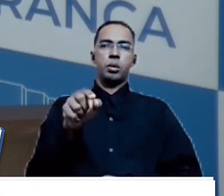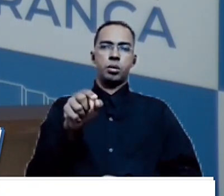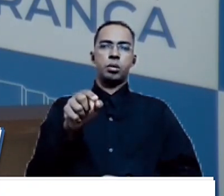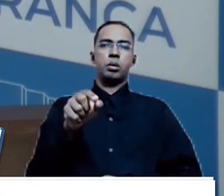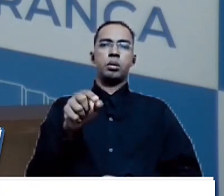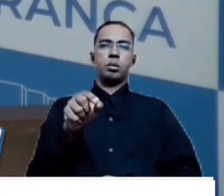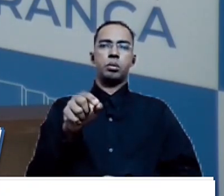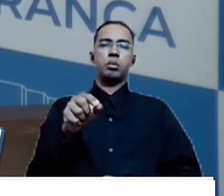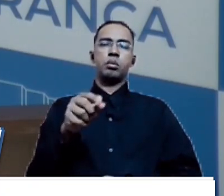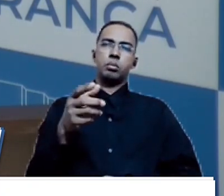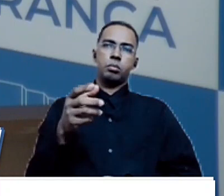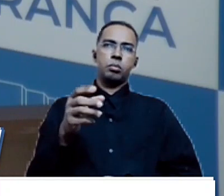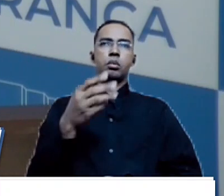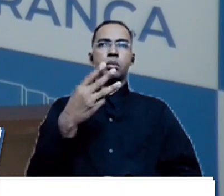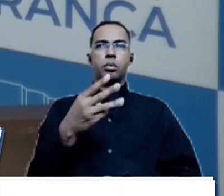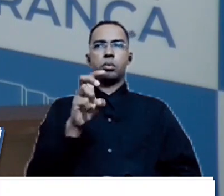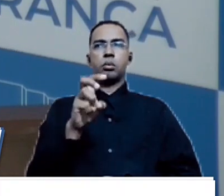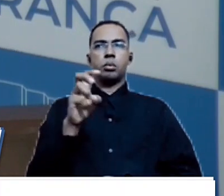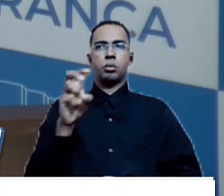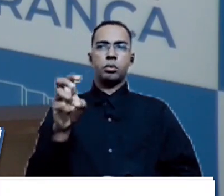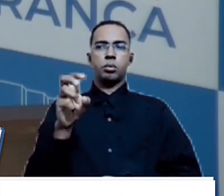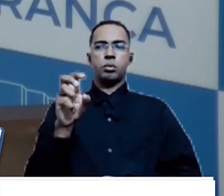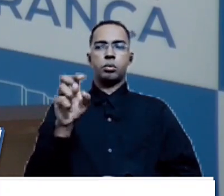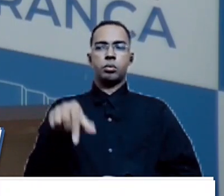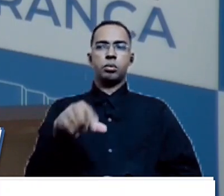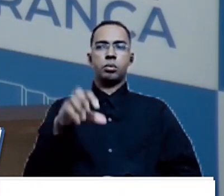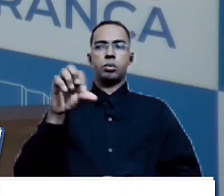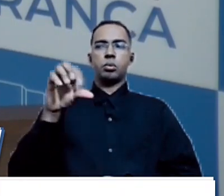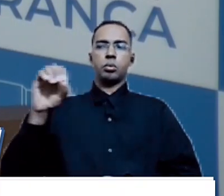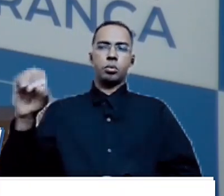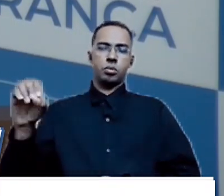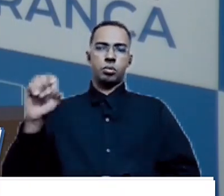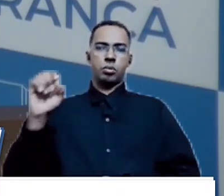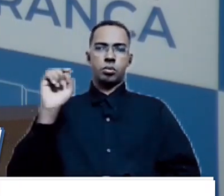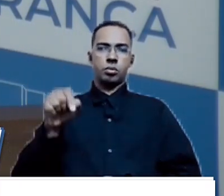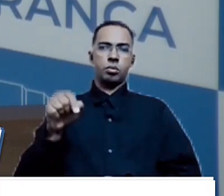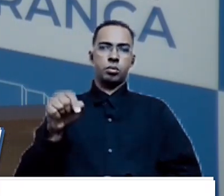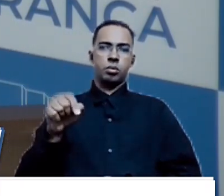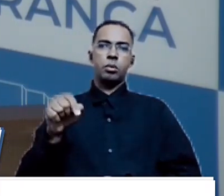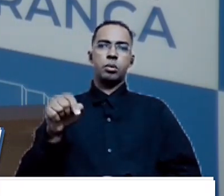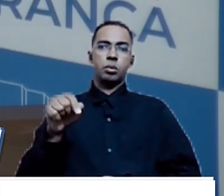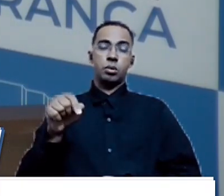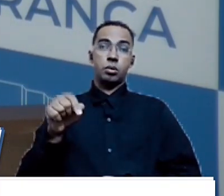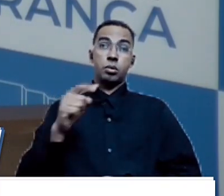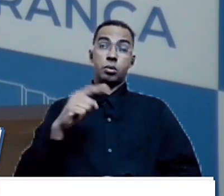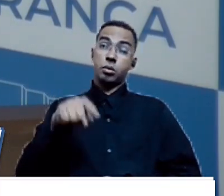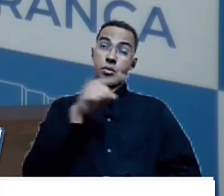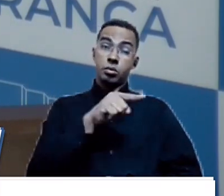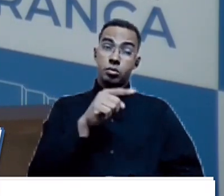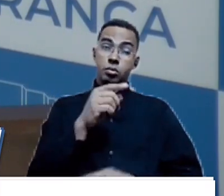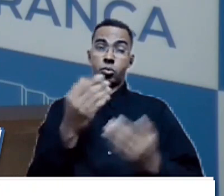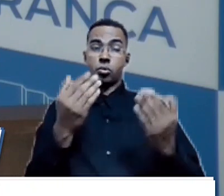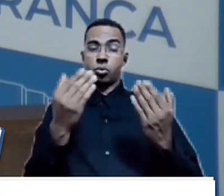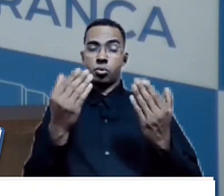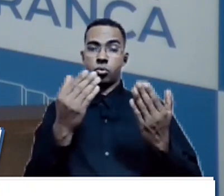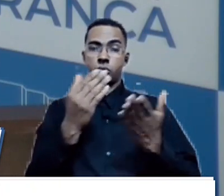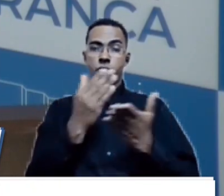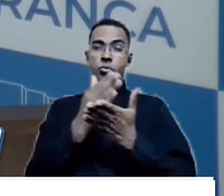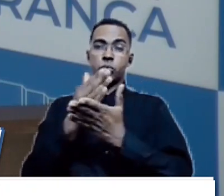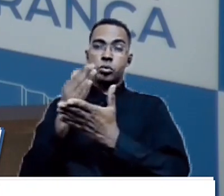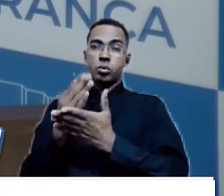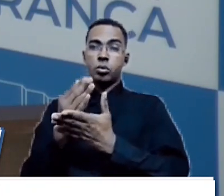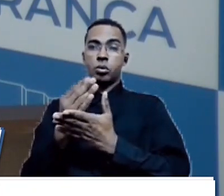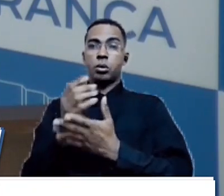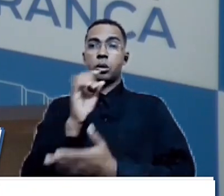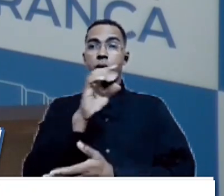355 1900 mil habitantes aí você vai fazer o per capita o quanto vale cada